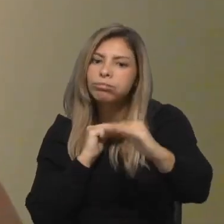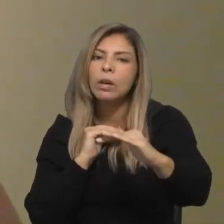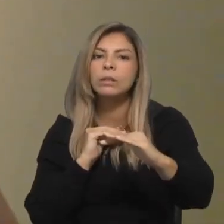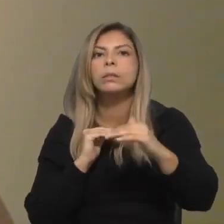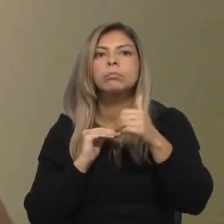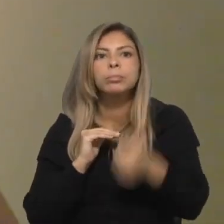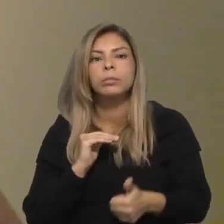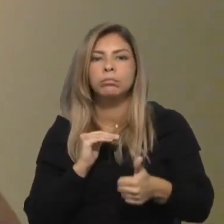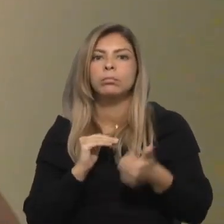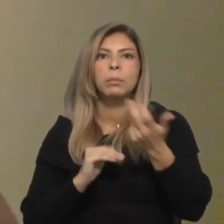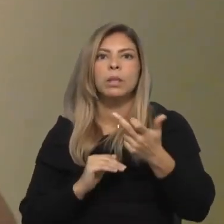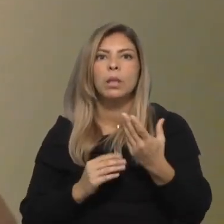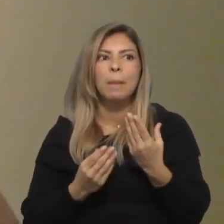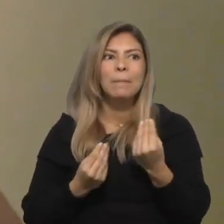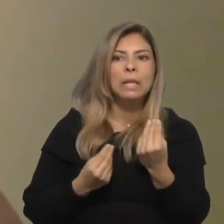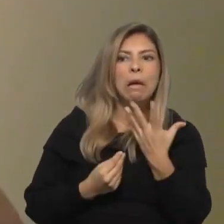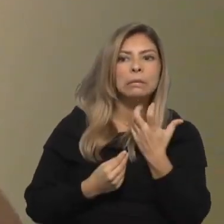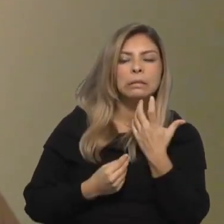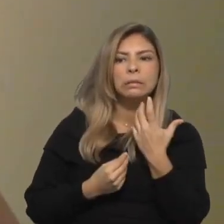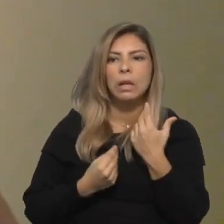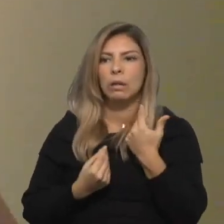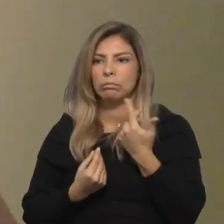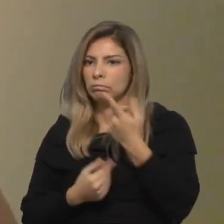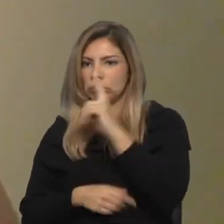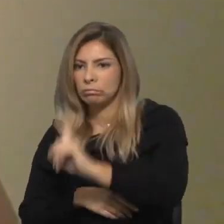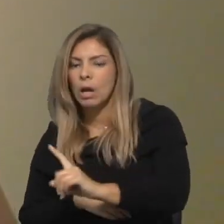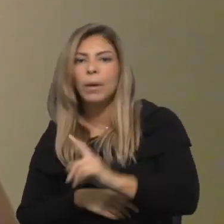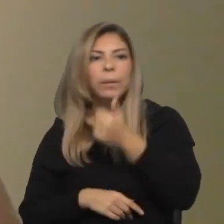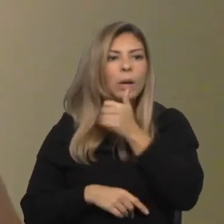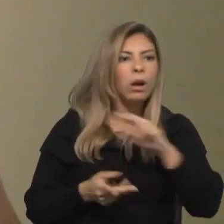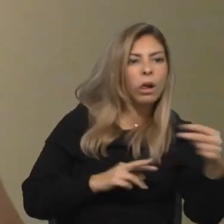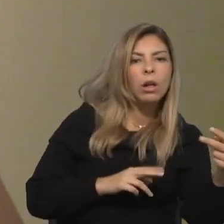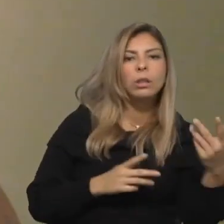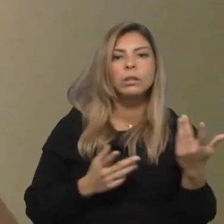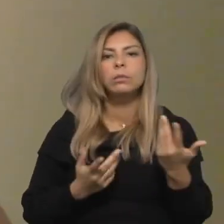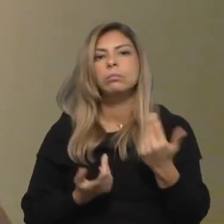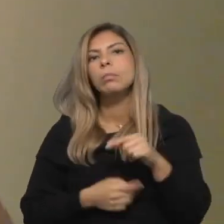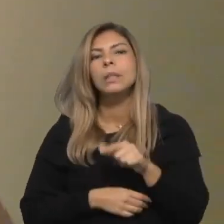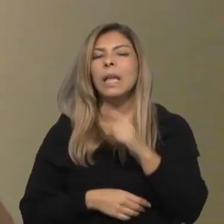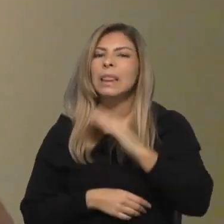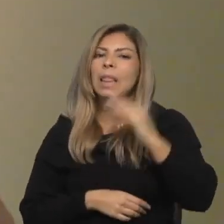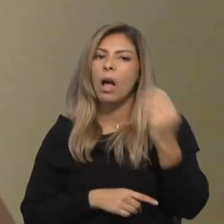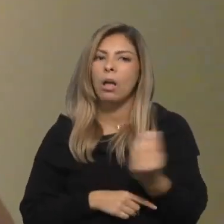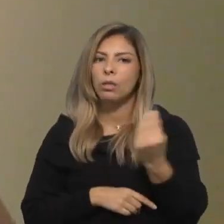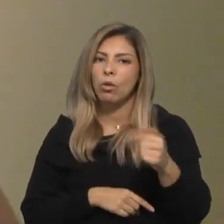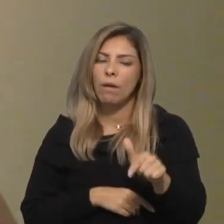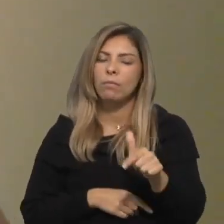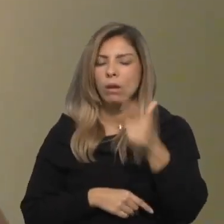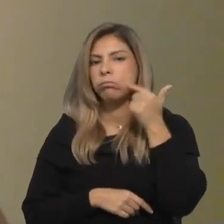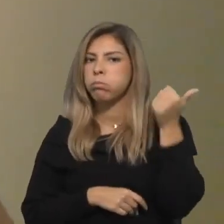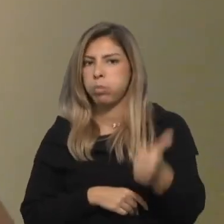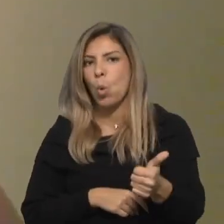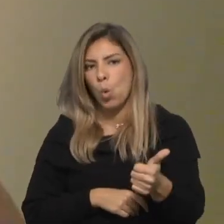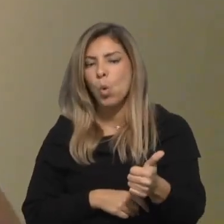estar naquele medo de perder ou esse tipo de coisas. Então, diria que sim, esta idade da juventude é uma idade